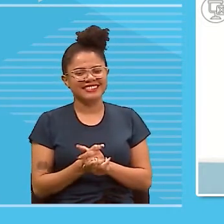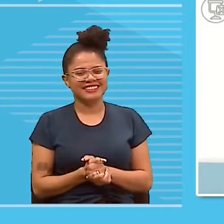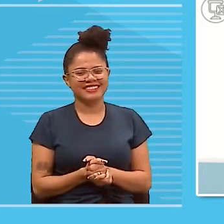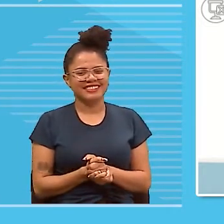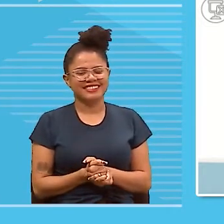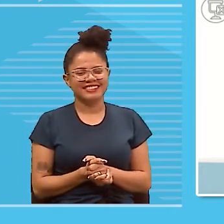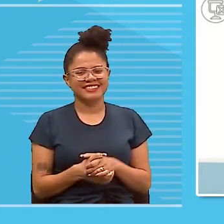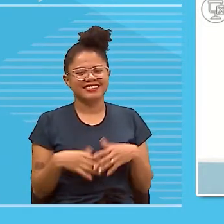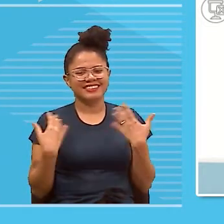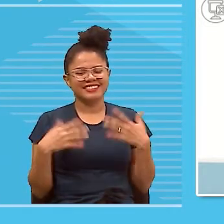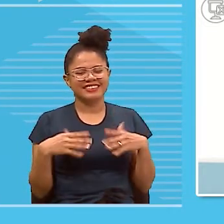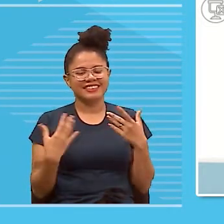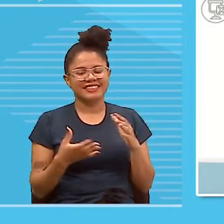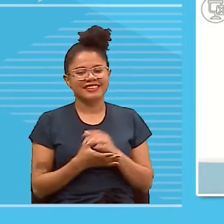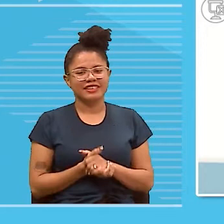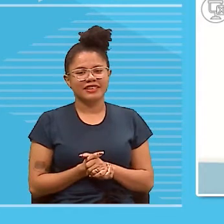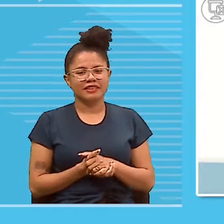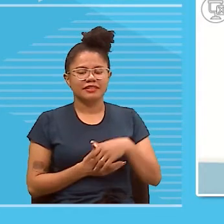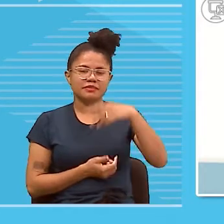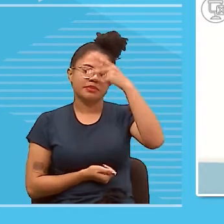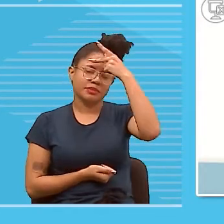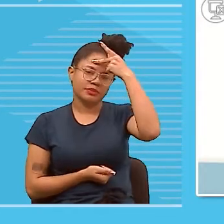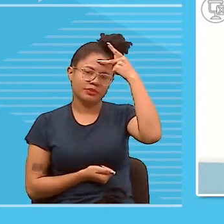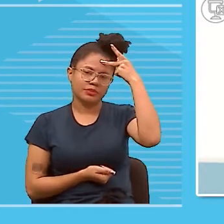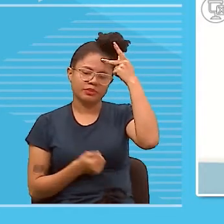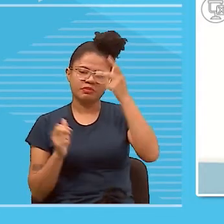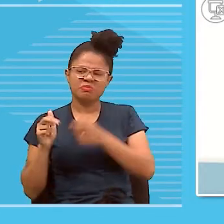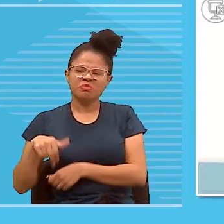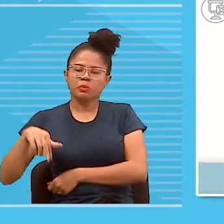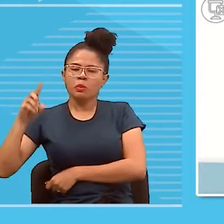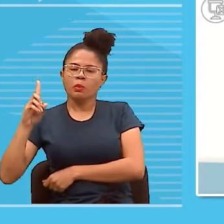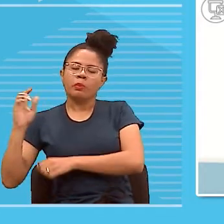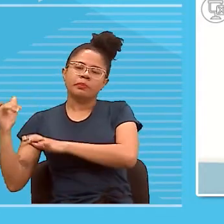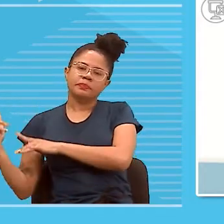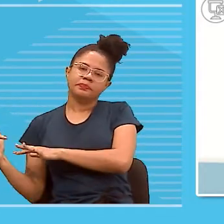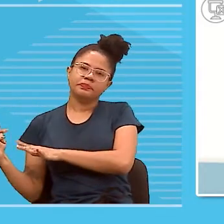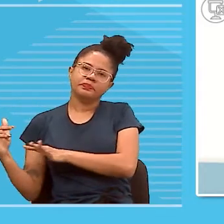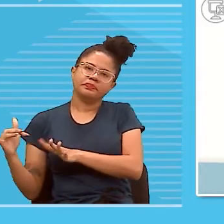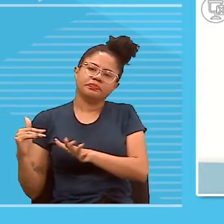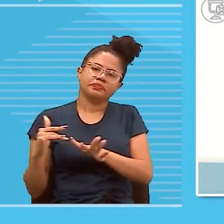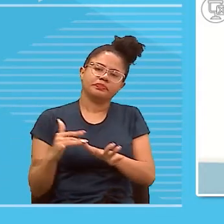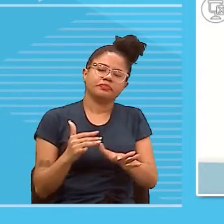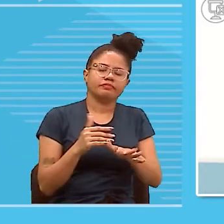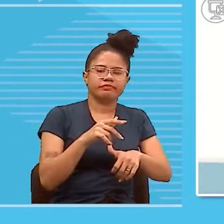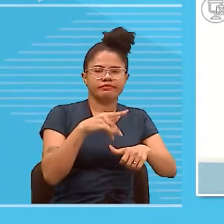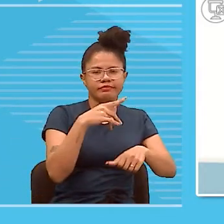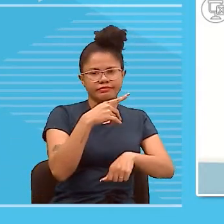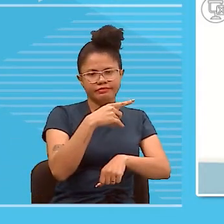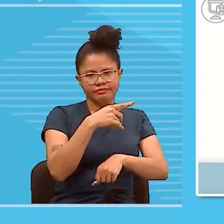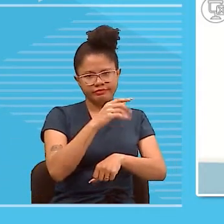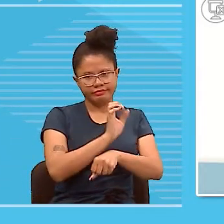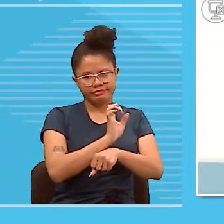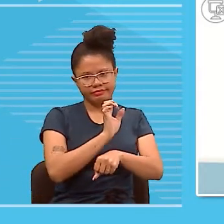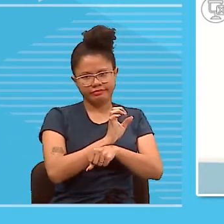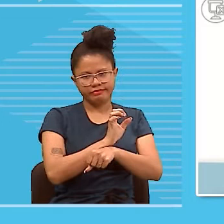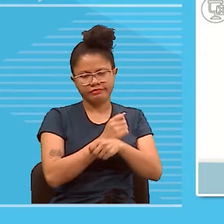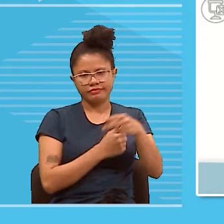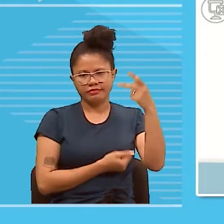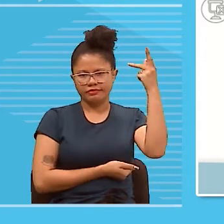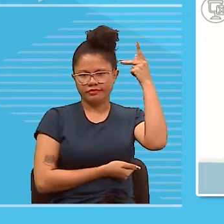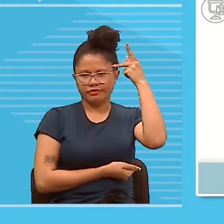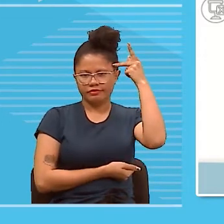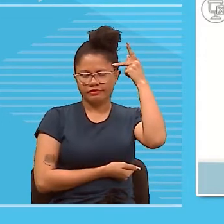o gente pessoalzinho aqui saía do Nordeste lá para São Paulo aí mandava